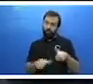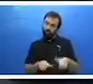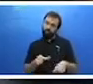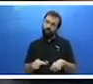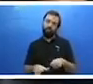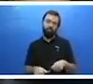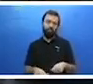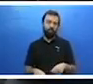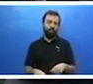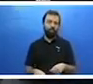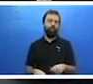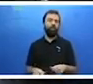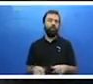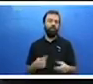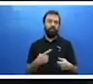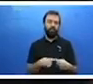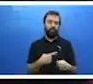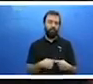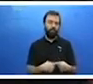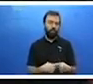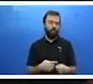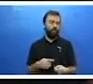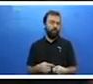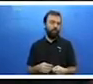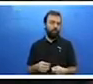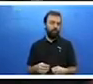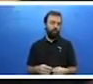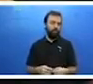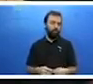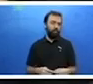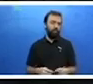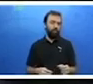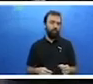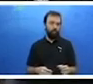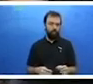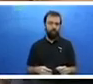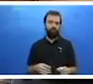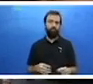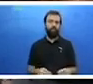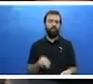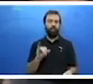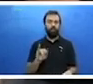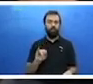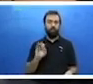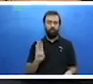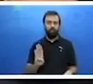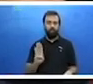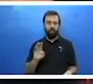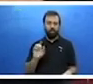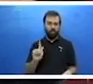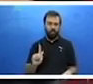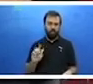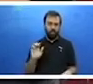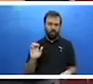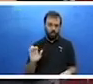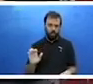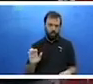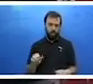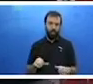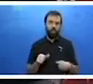cidades, na zona urbana. À medida que o Brasil mudava, o IBGE fazia modificações na